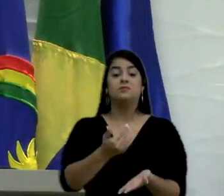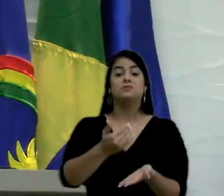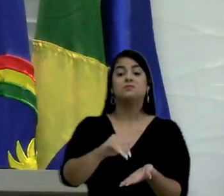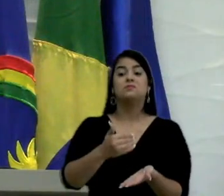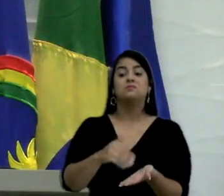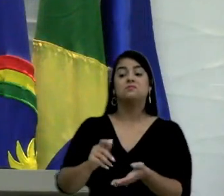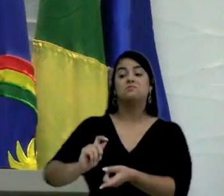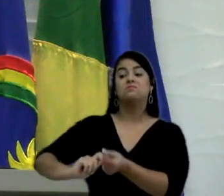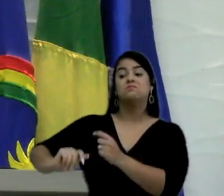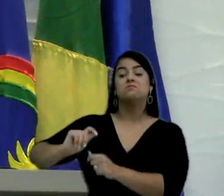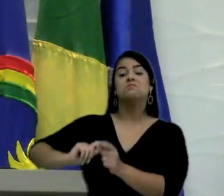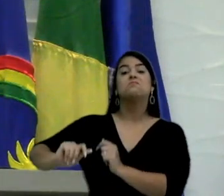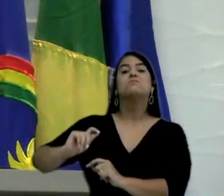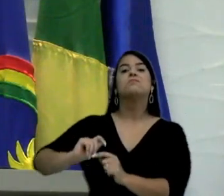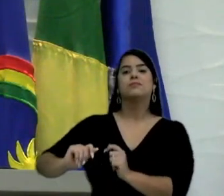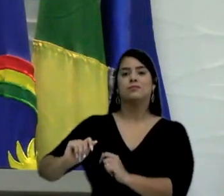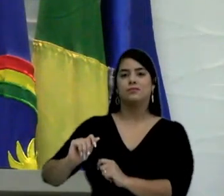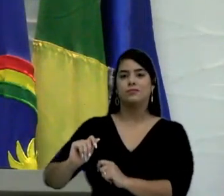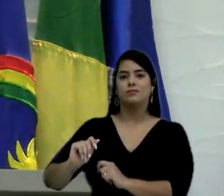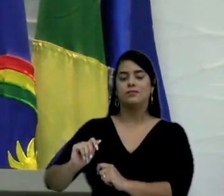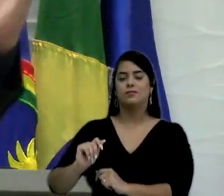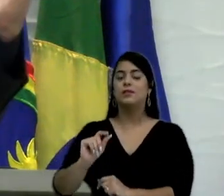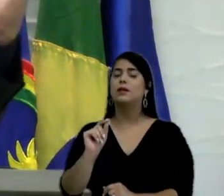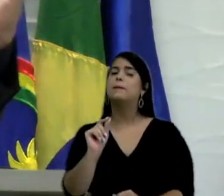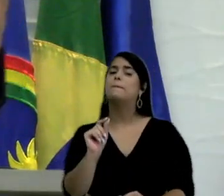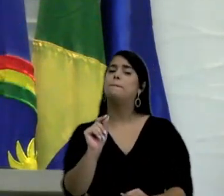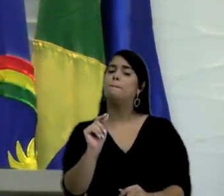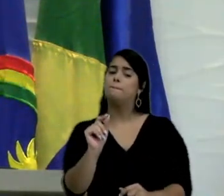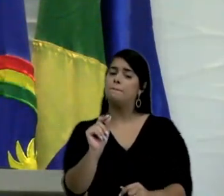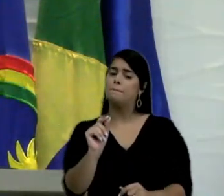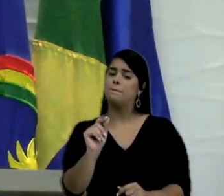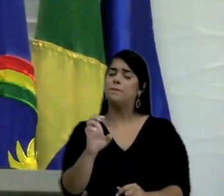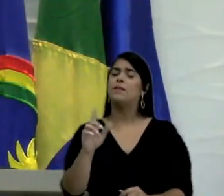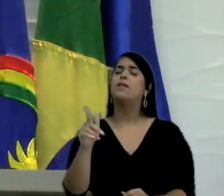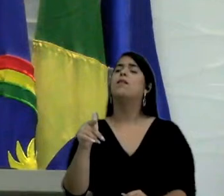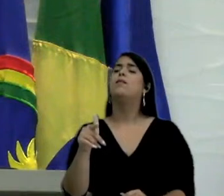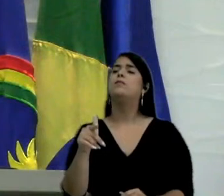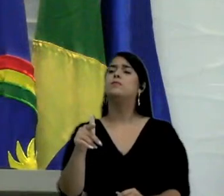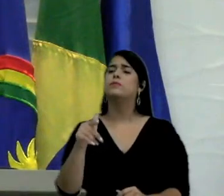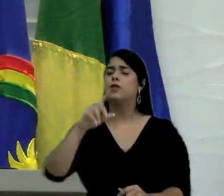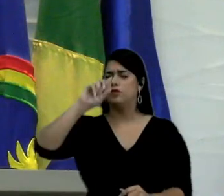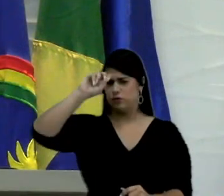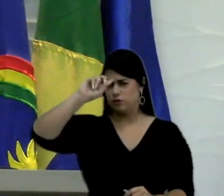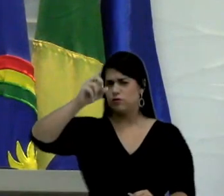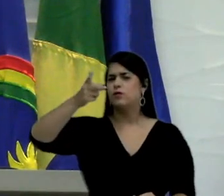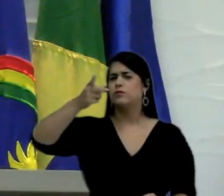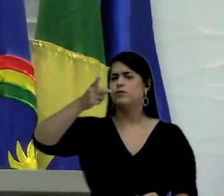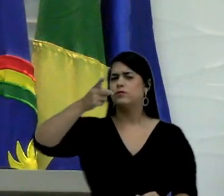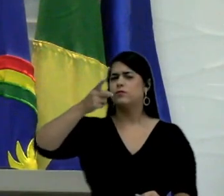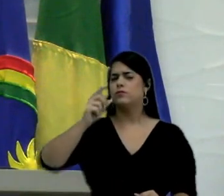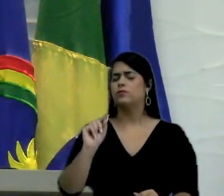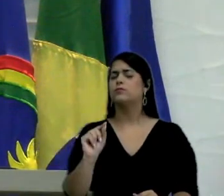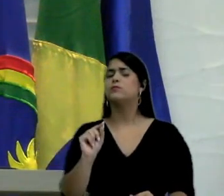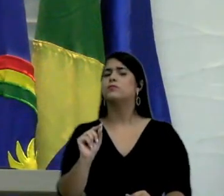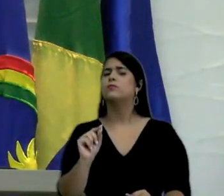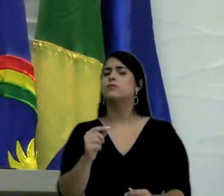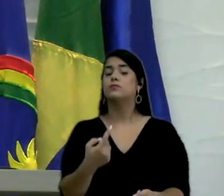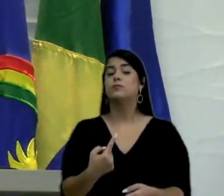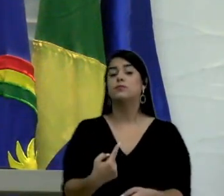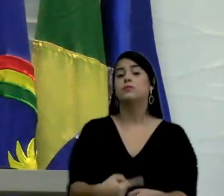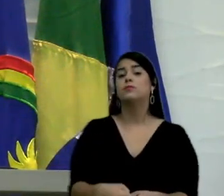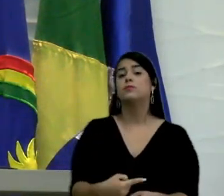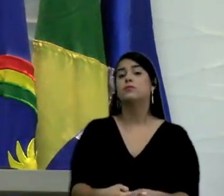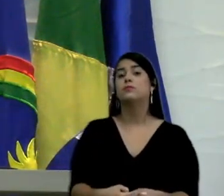de Finanças quem é que ia dirigir senhoras e senhores Por